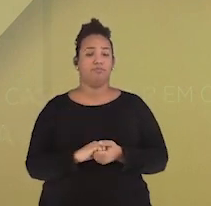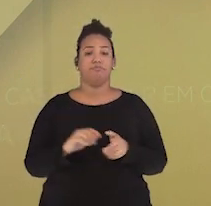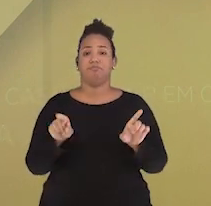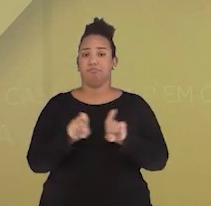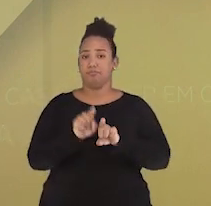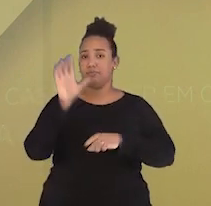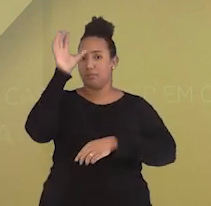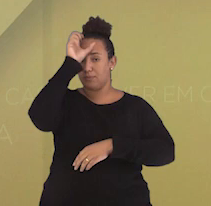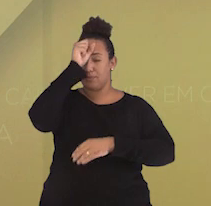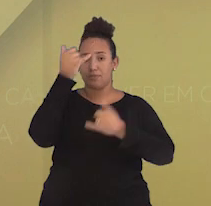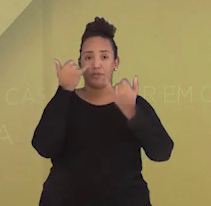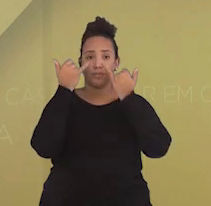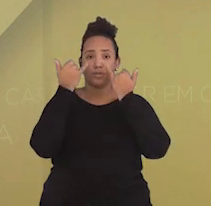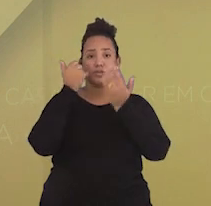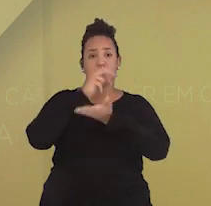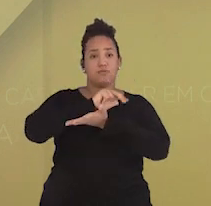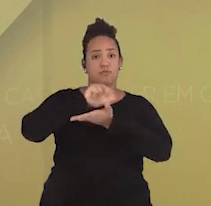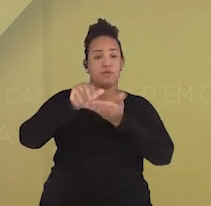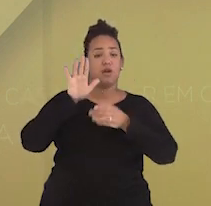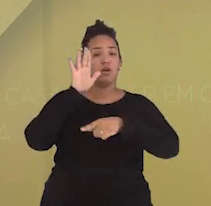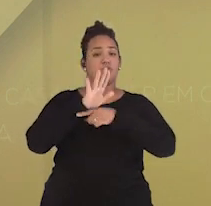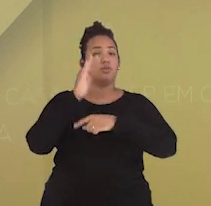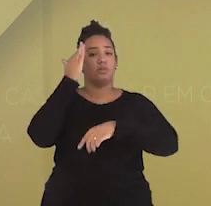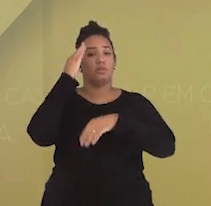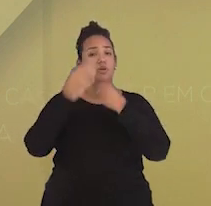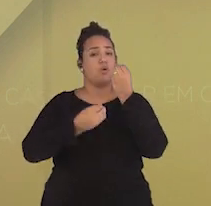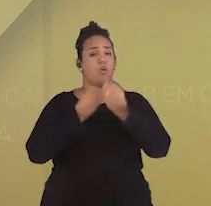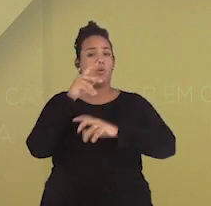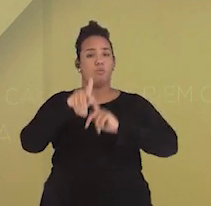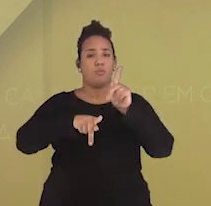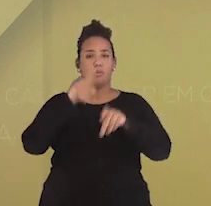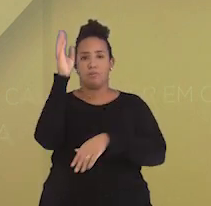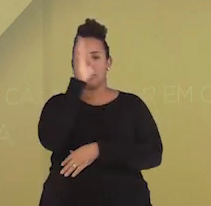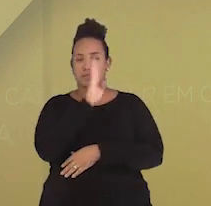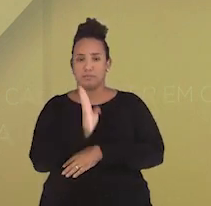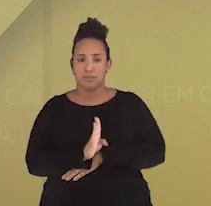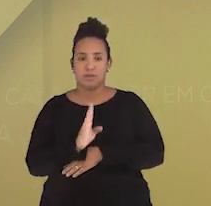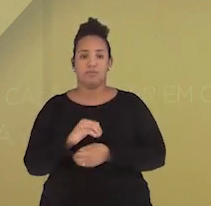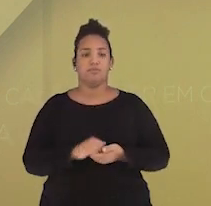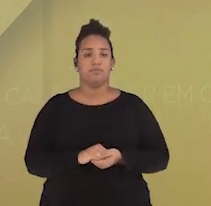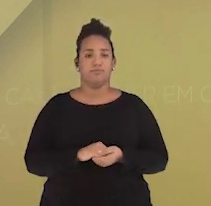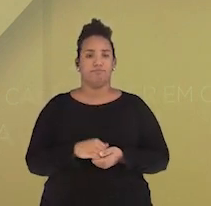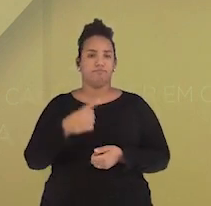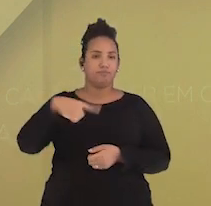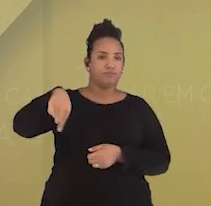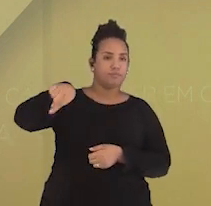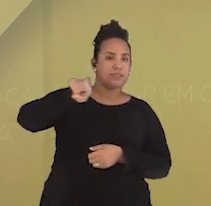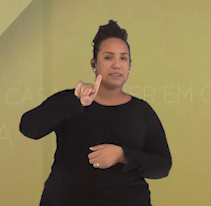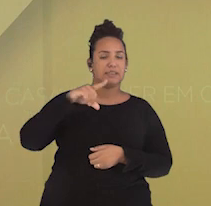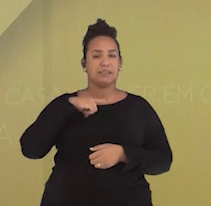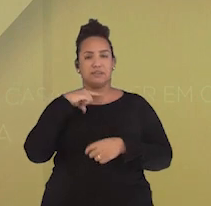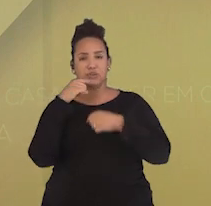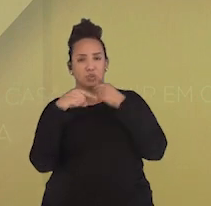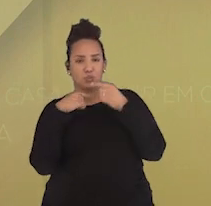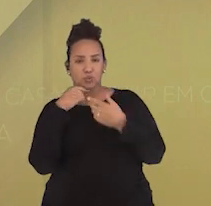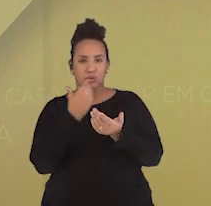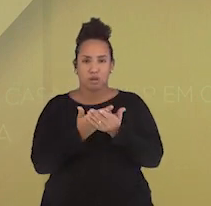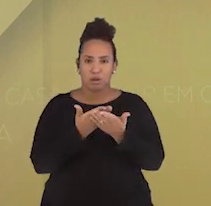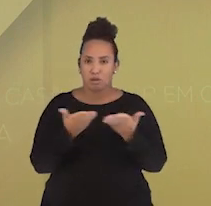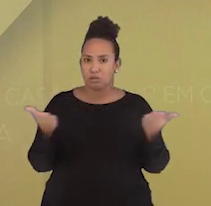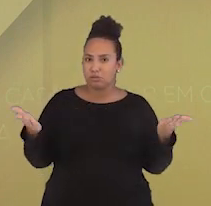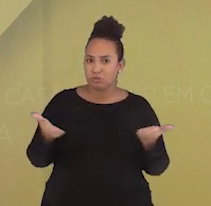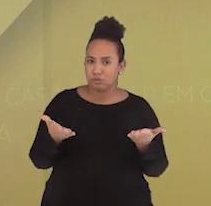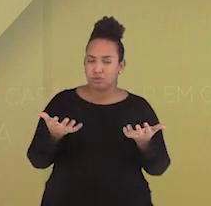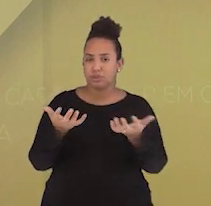a entender como é a população brasileira. Teve alguma dificuldade nesta aula? Gostaria de participar